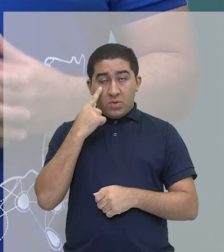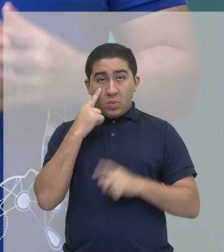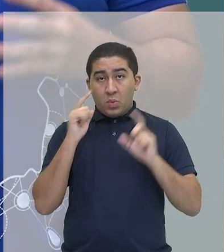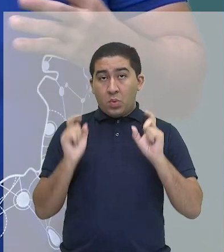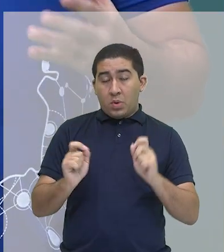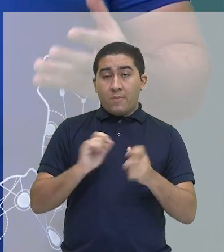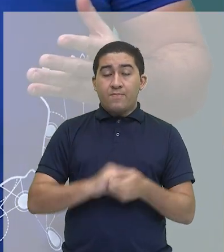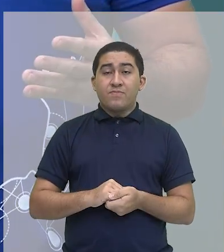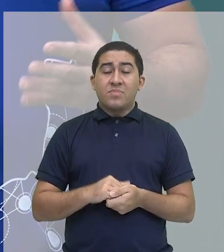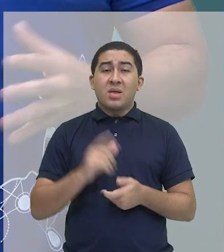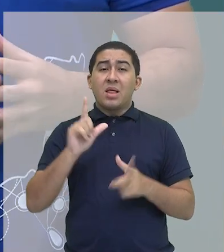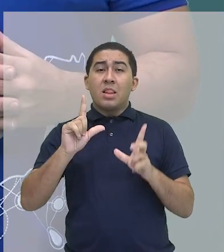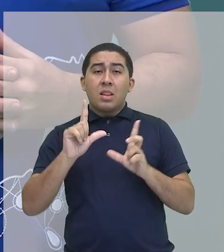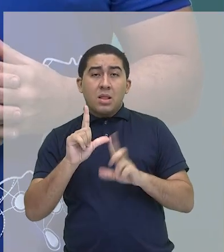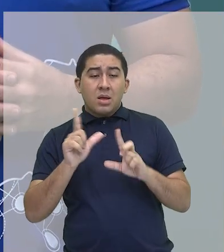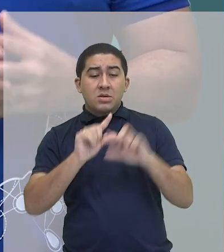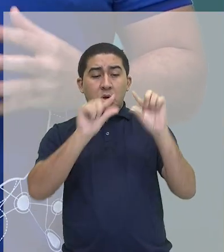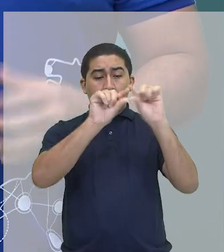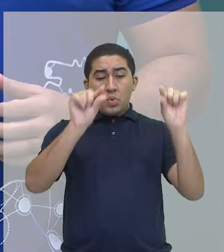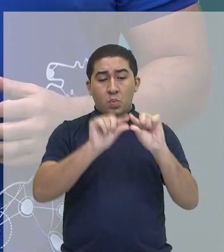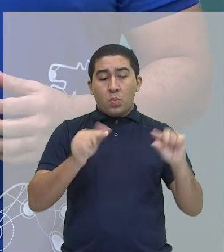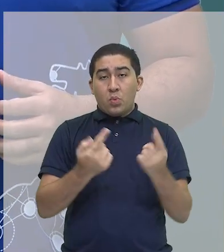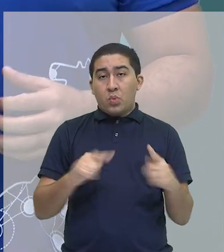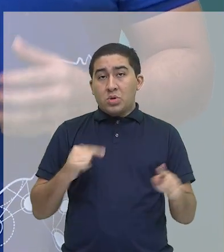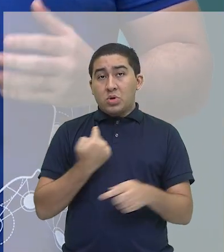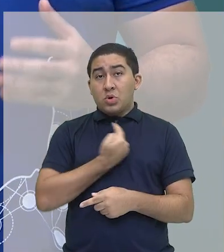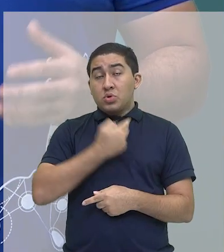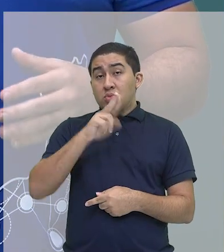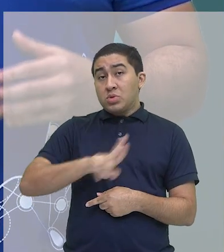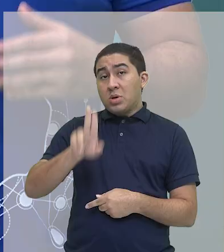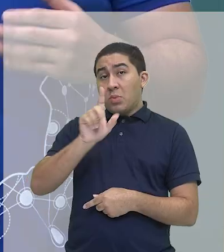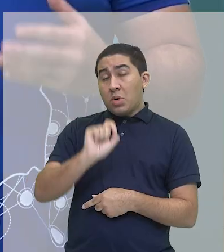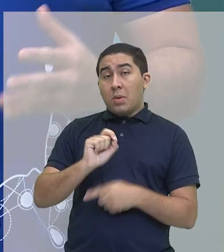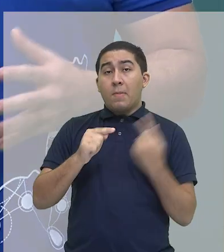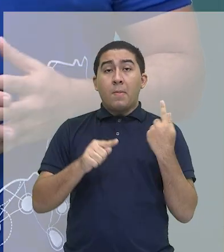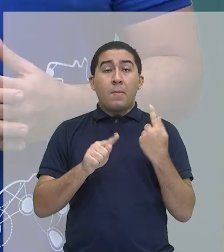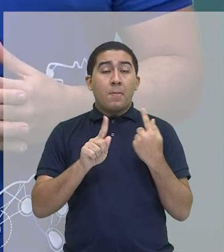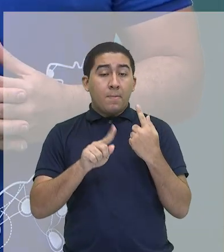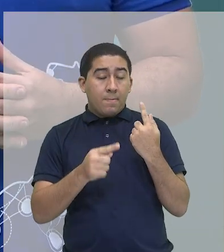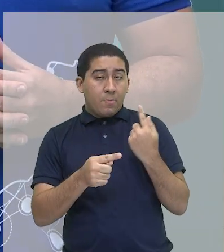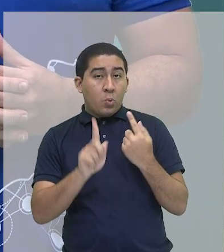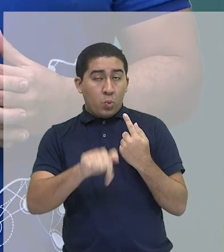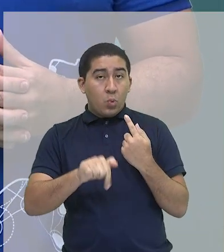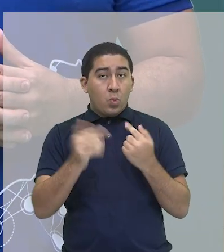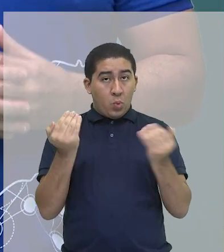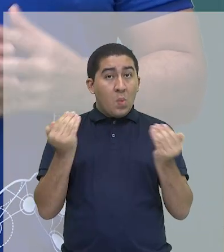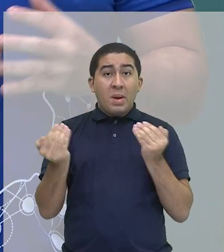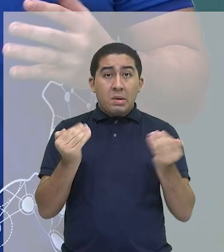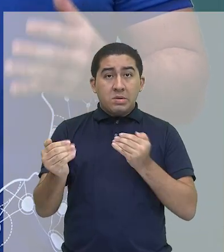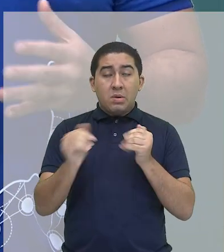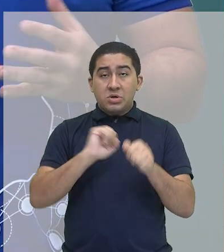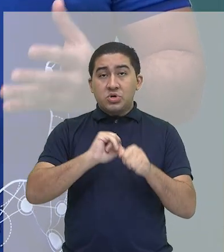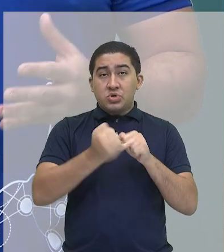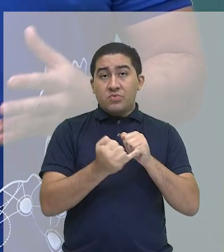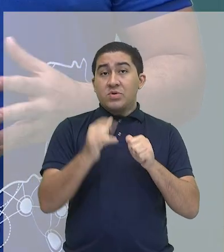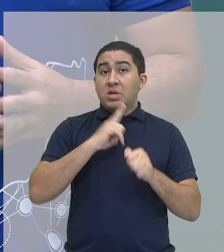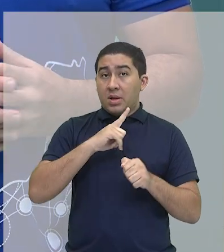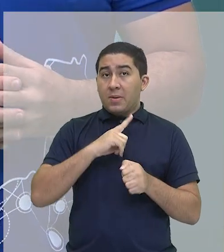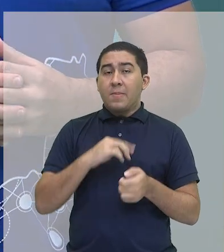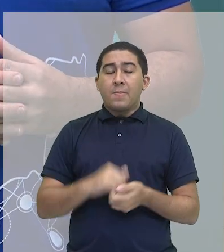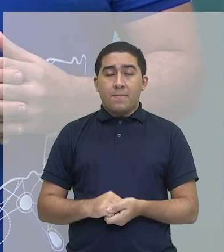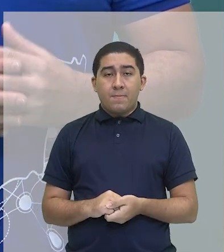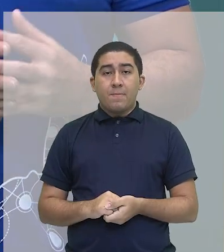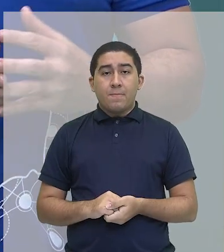aqui letras de músicas que nós utilizamos os comparativos. É isso aí mesmo, nós temos os